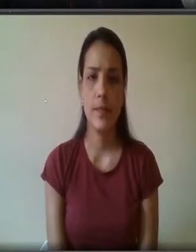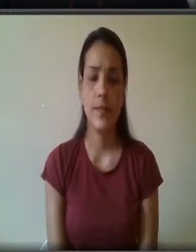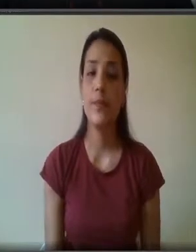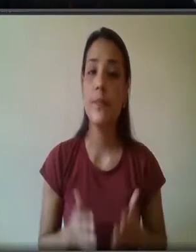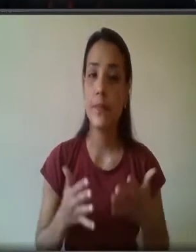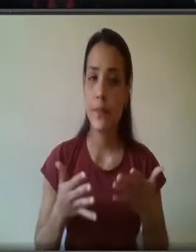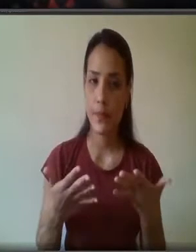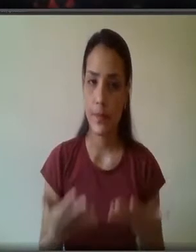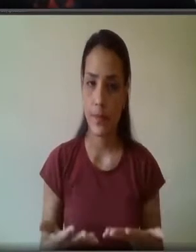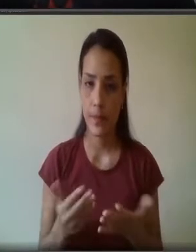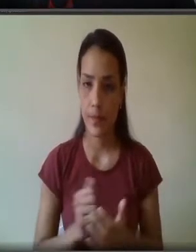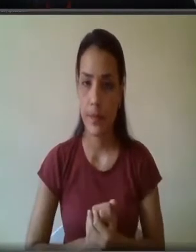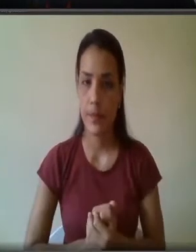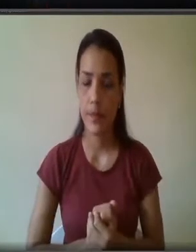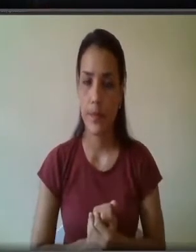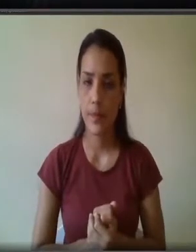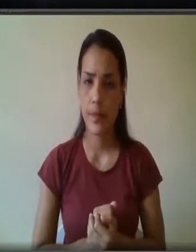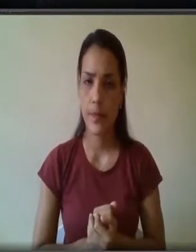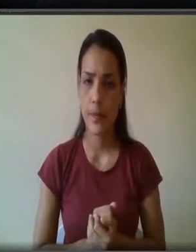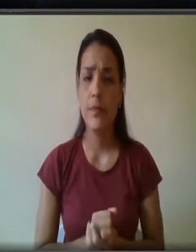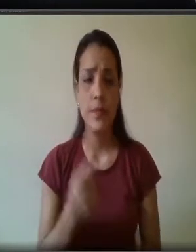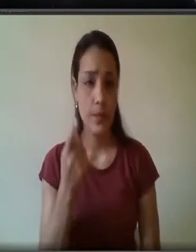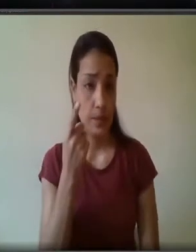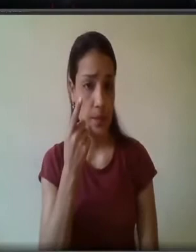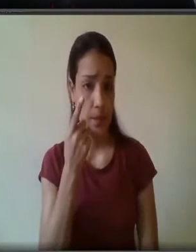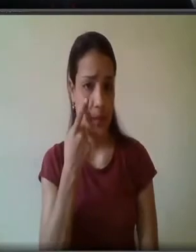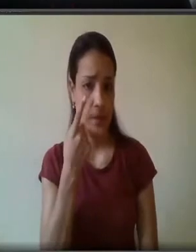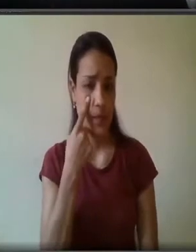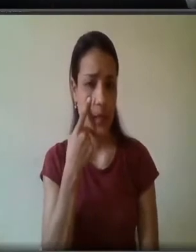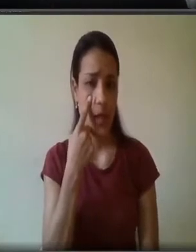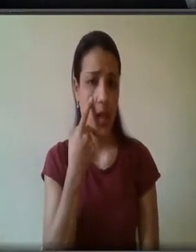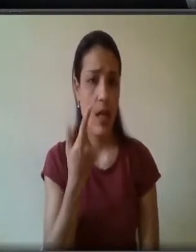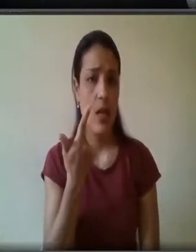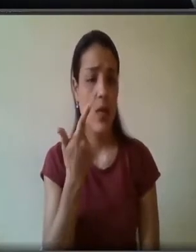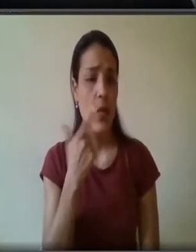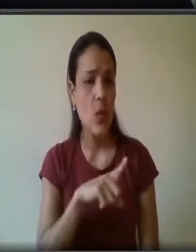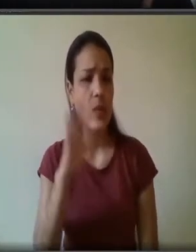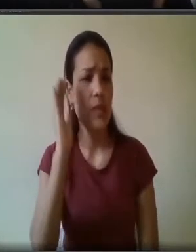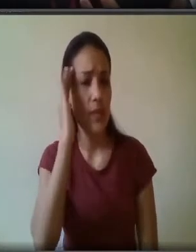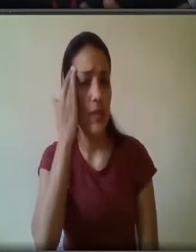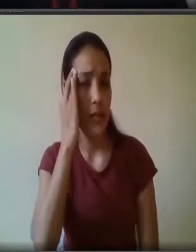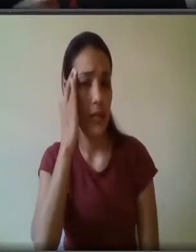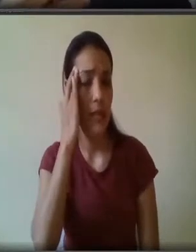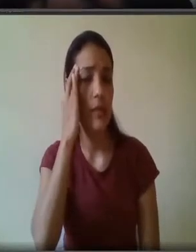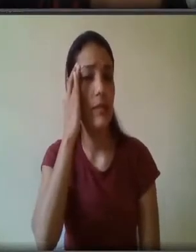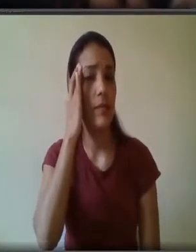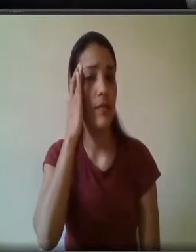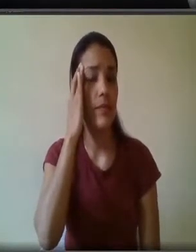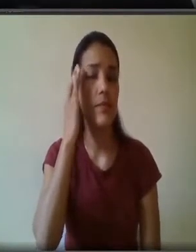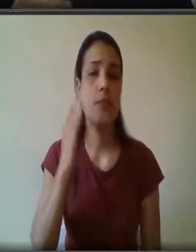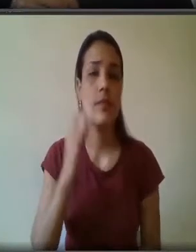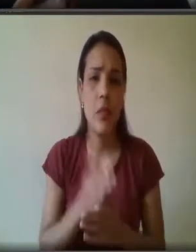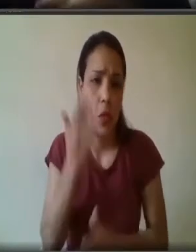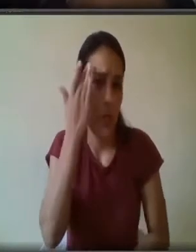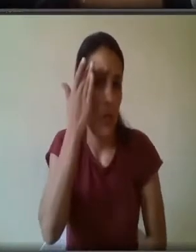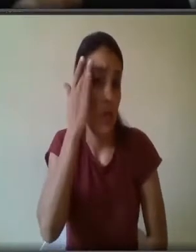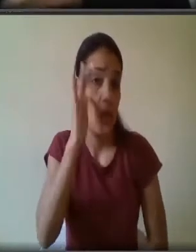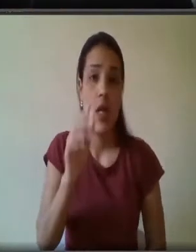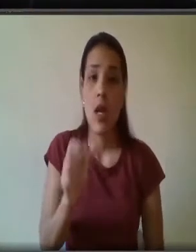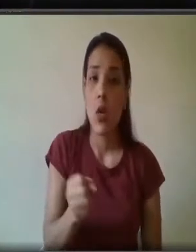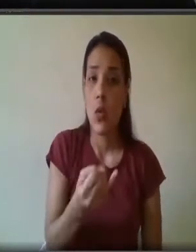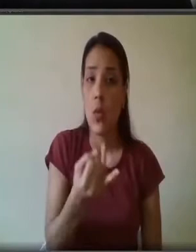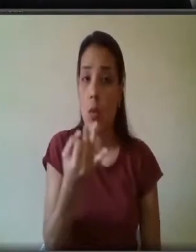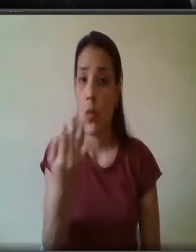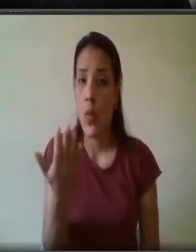Então, dá um perfil, pessoal, dá uma ideia. Tá? Eu não sei quantos encontros, como